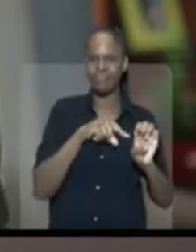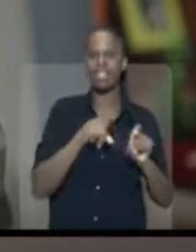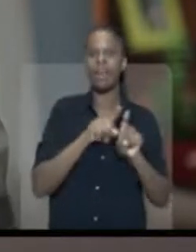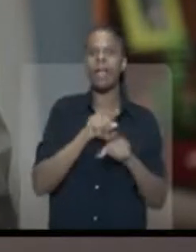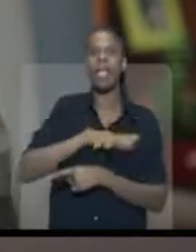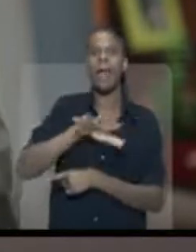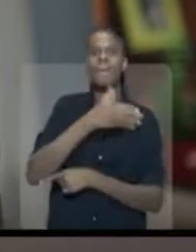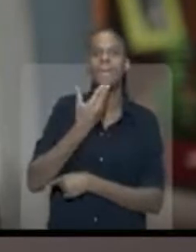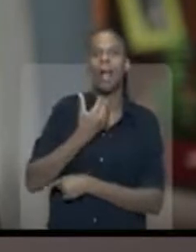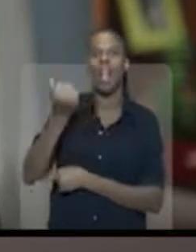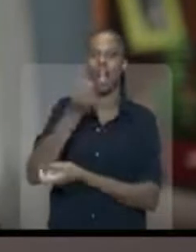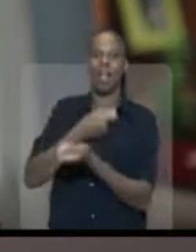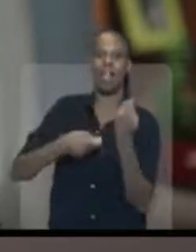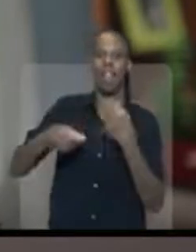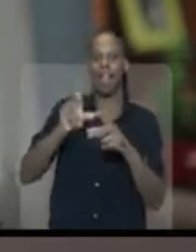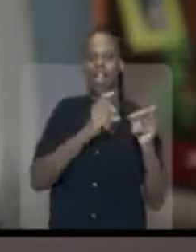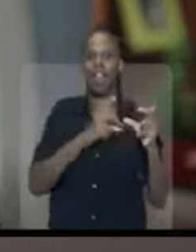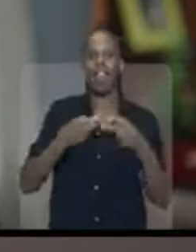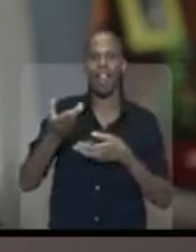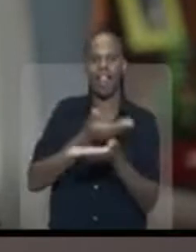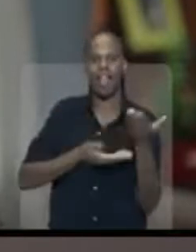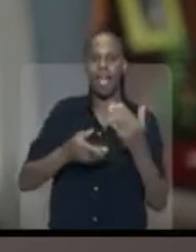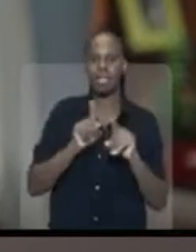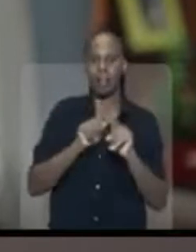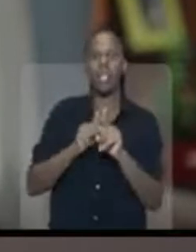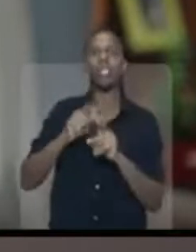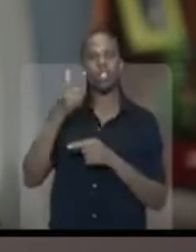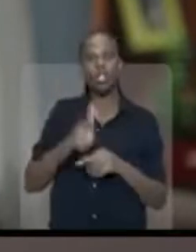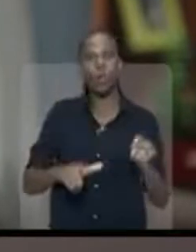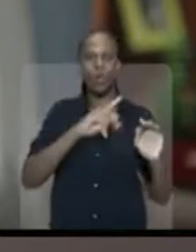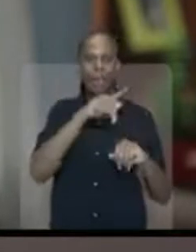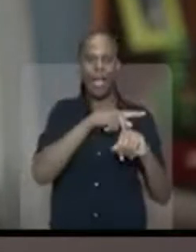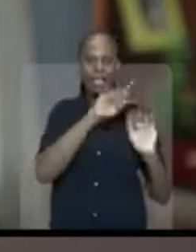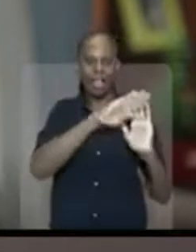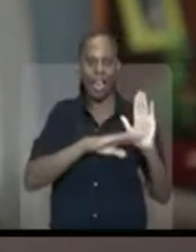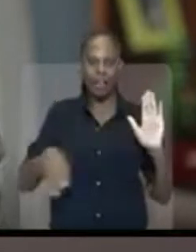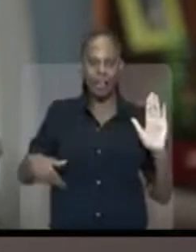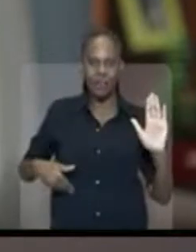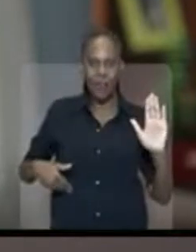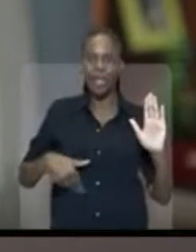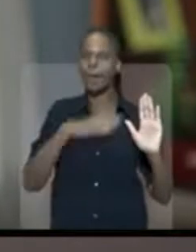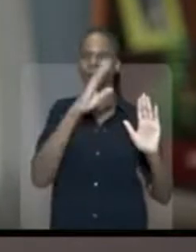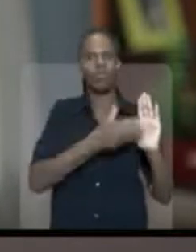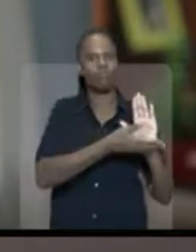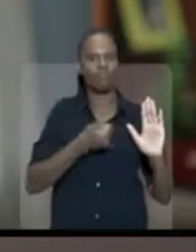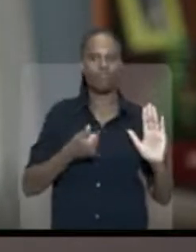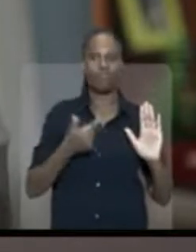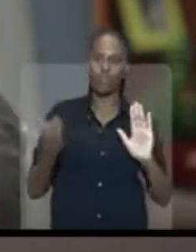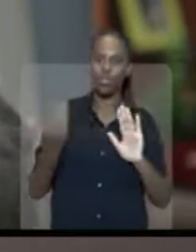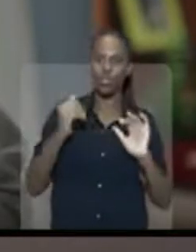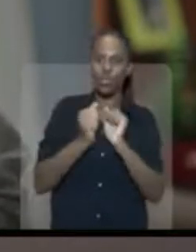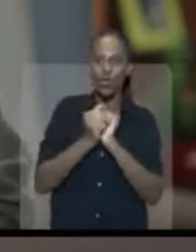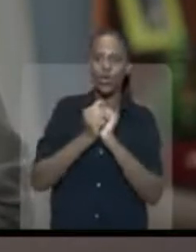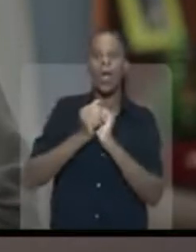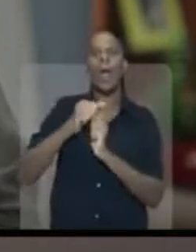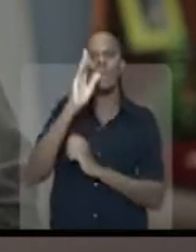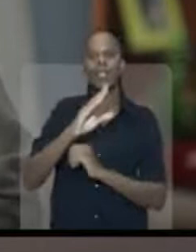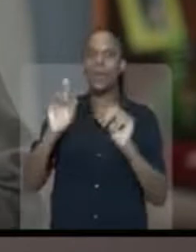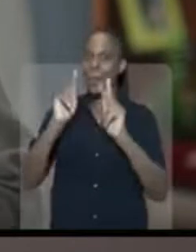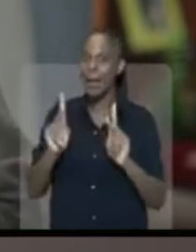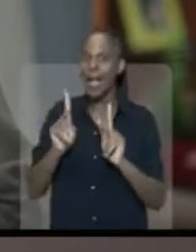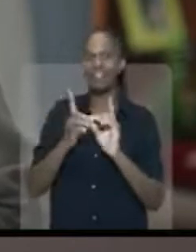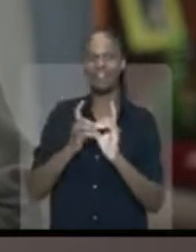empreendedores, criar um ambiente melhor para os negócios e tirar esse país de novo do mapa da fome. Vamos juntos,